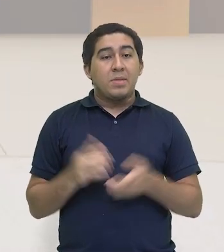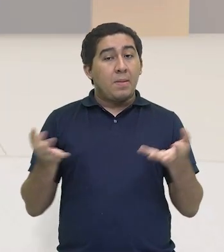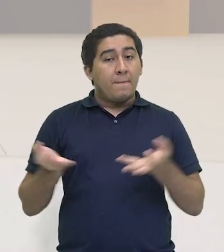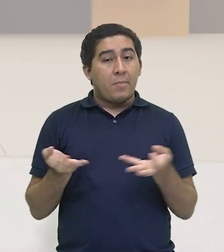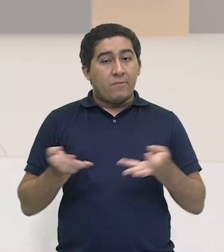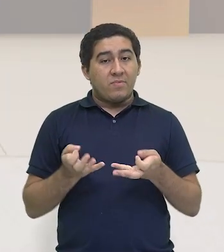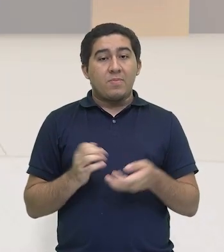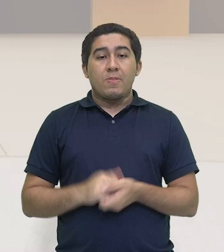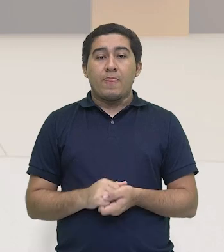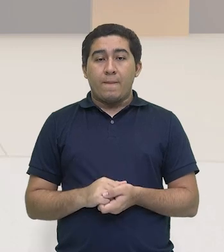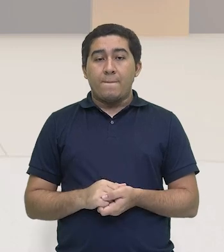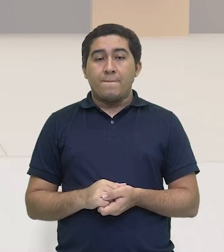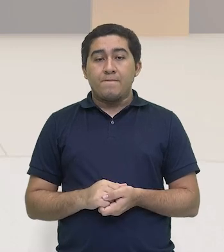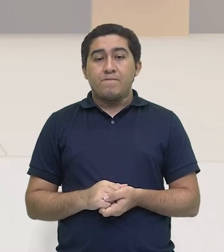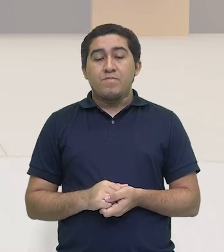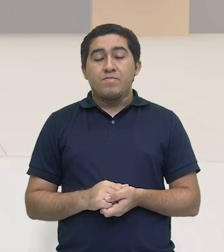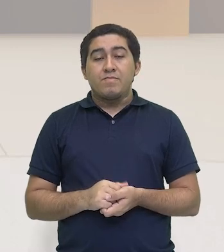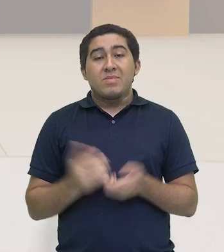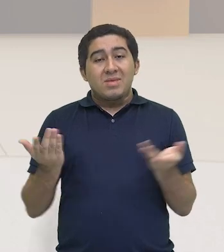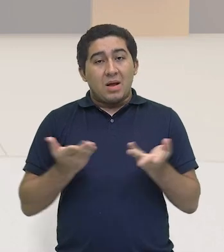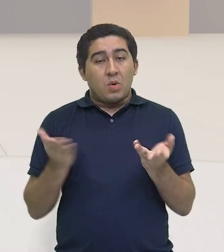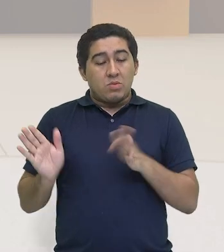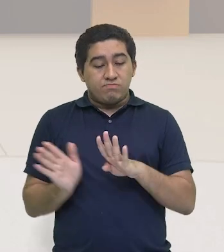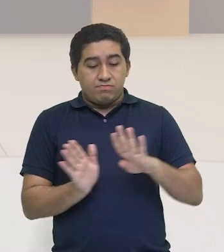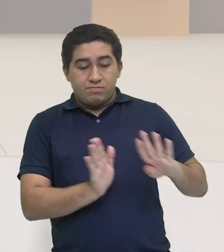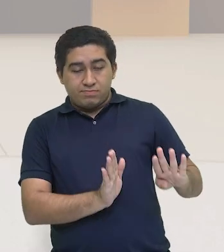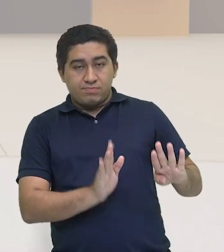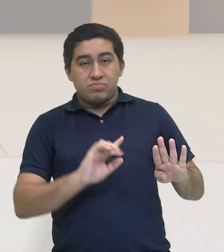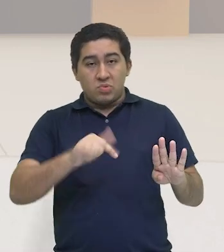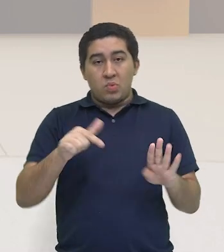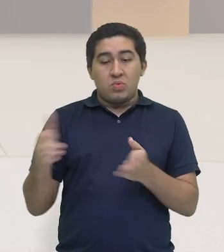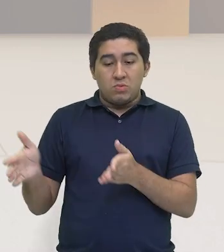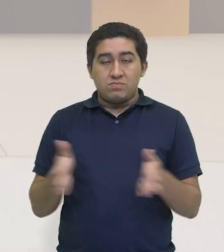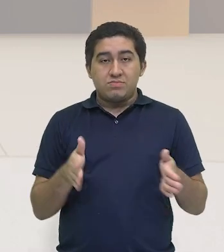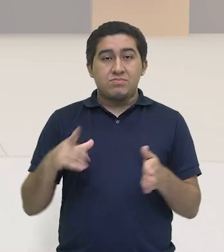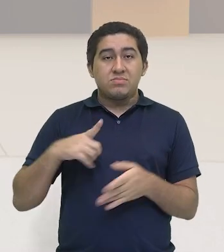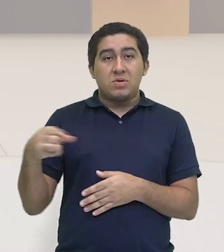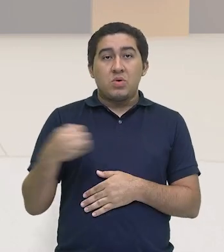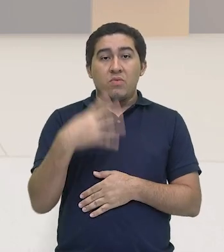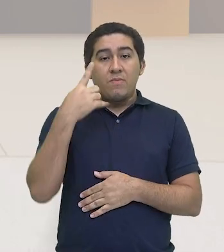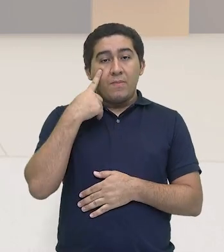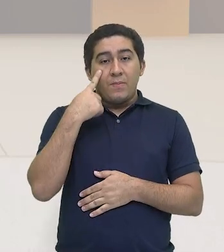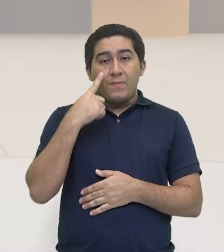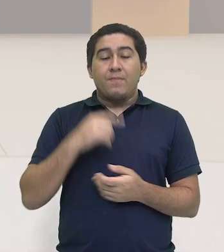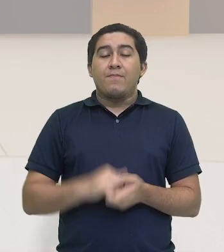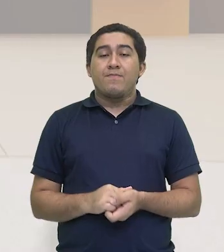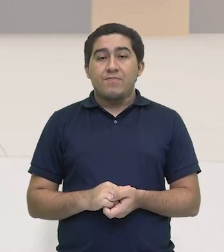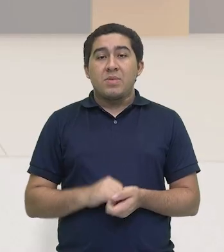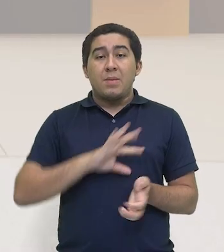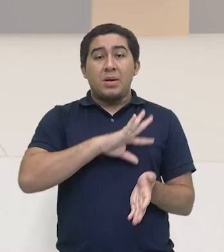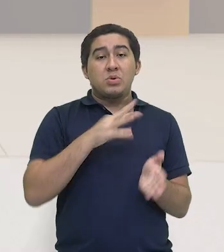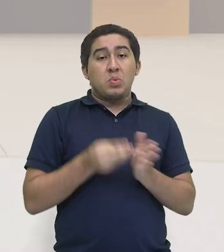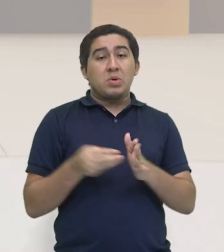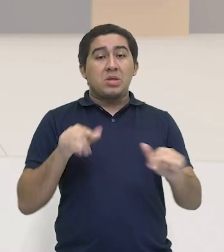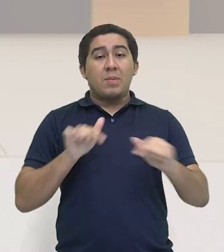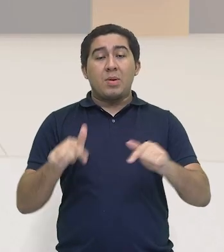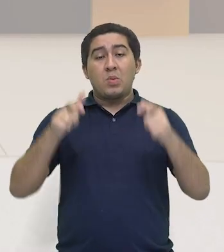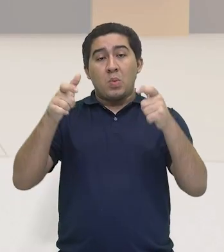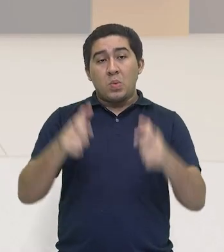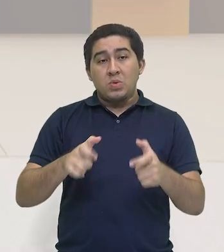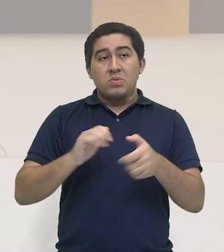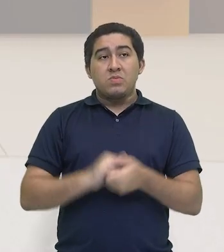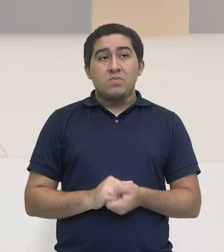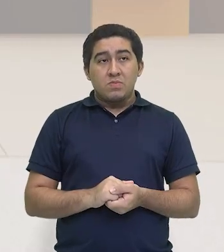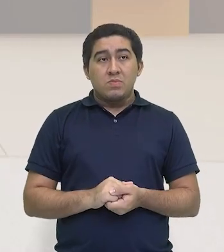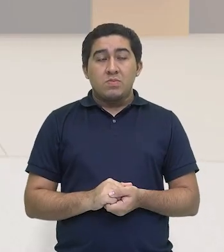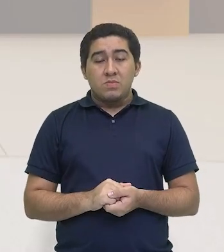Perfeito. Saindo agora do cooperativismo e do associativismo, nós temos ali agora a Amazônia e Trabalho no